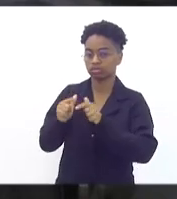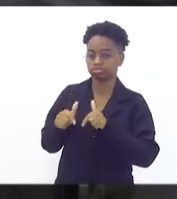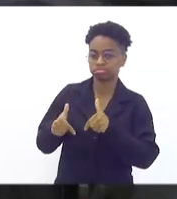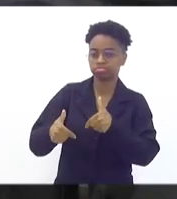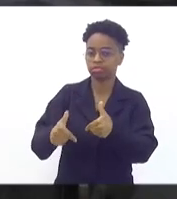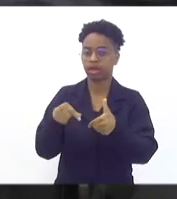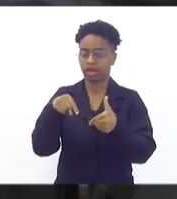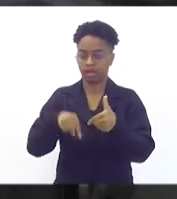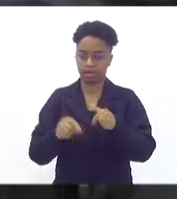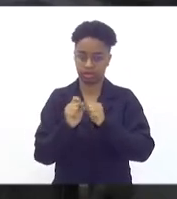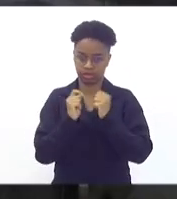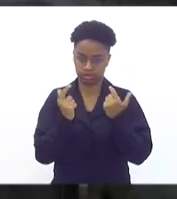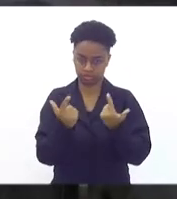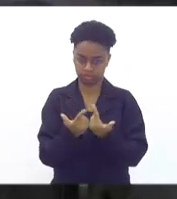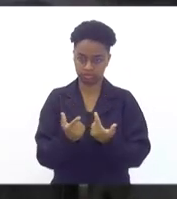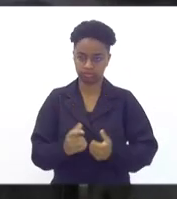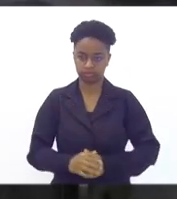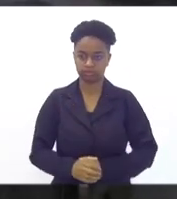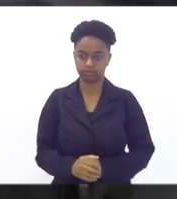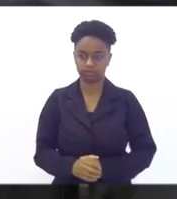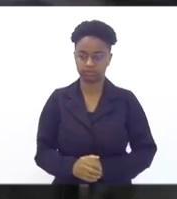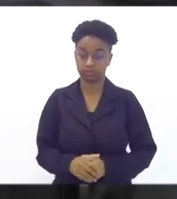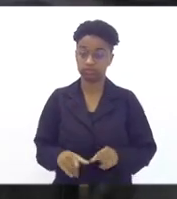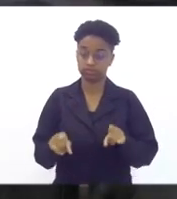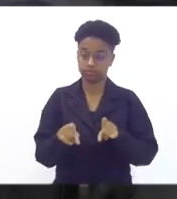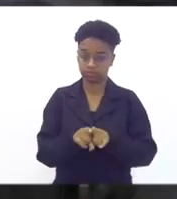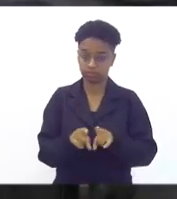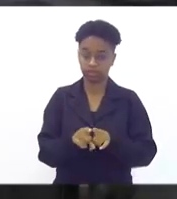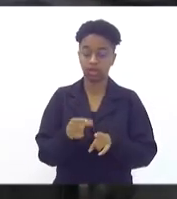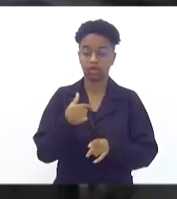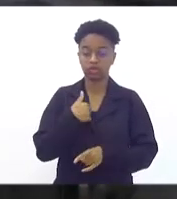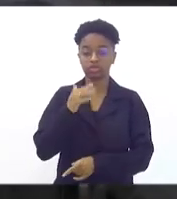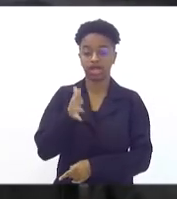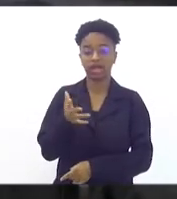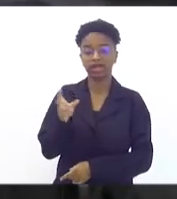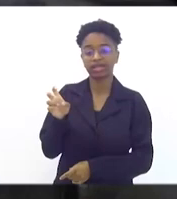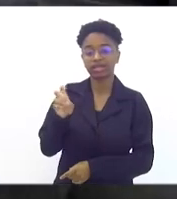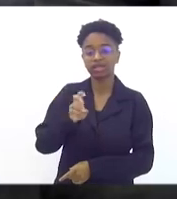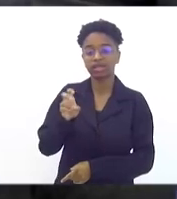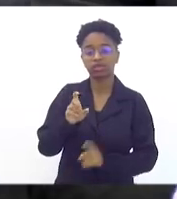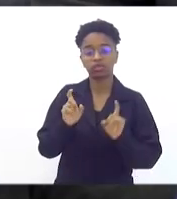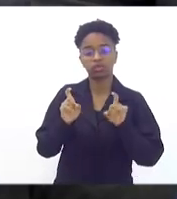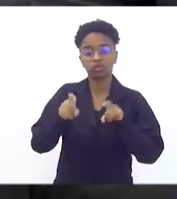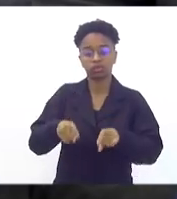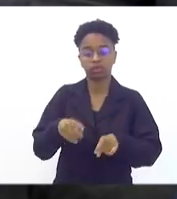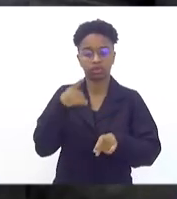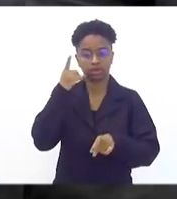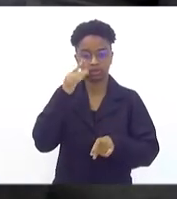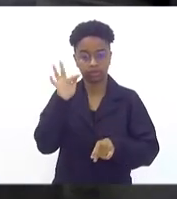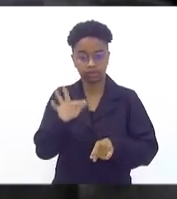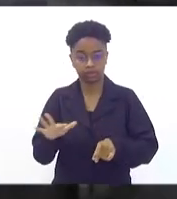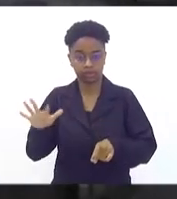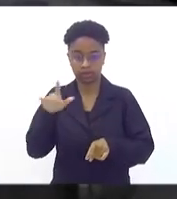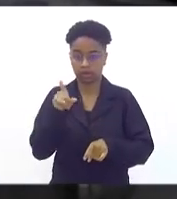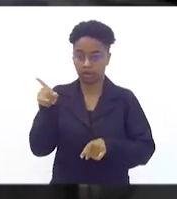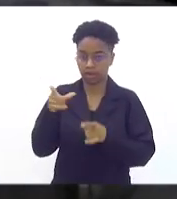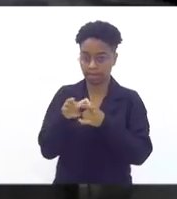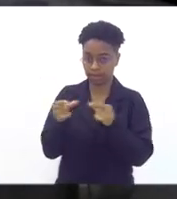nessa Assembleia Legislativa e eu estou cumprindo Meu quinto mandato como deputado federal em Brasília e